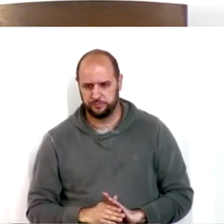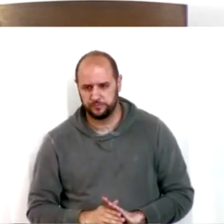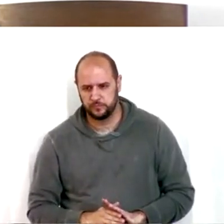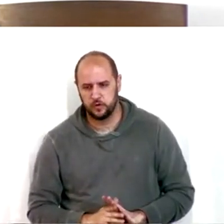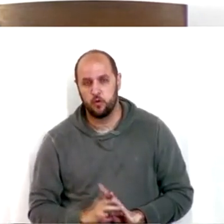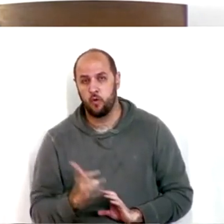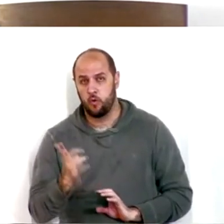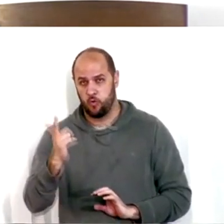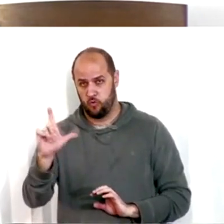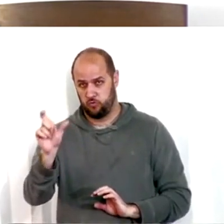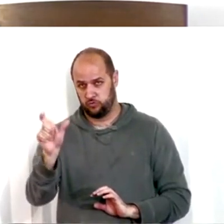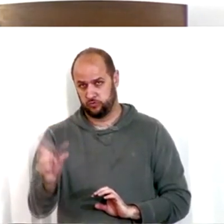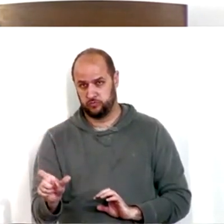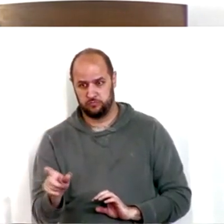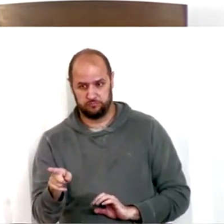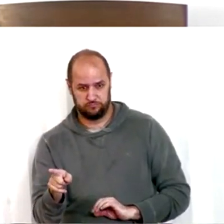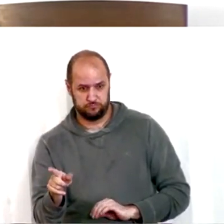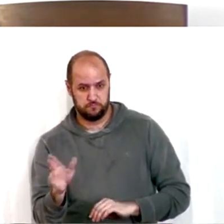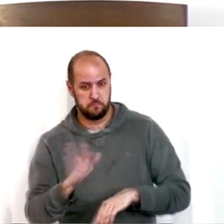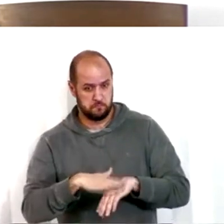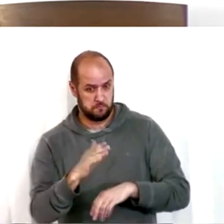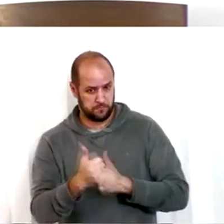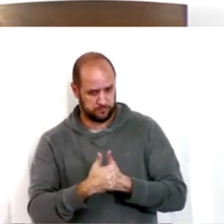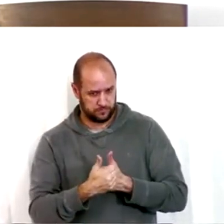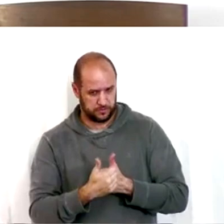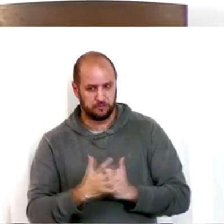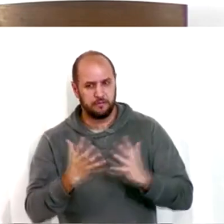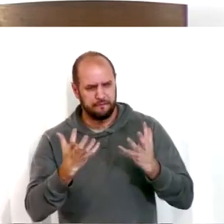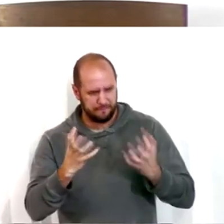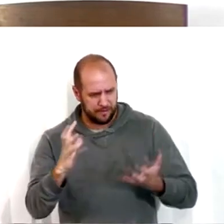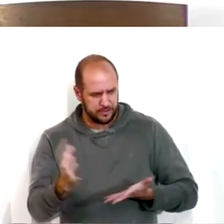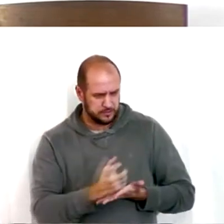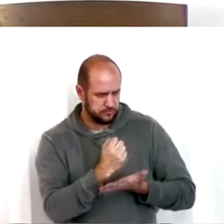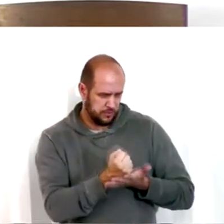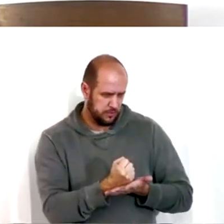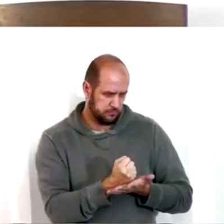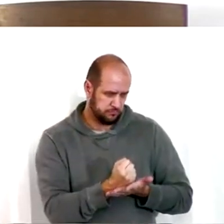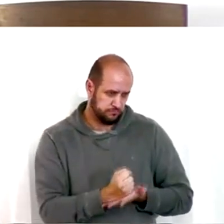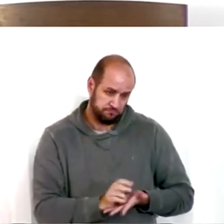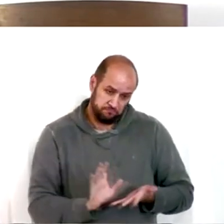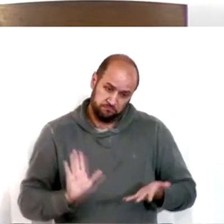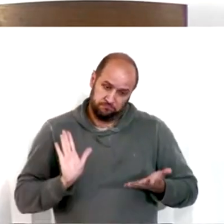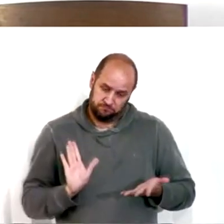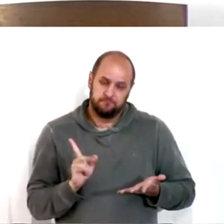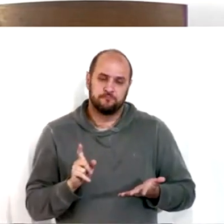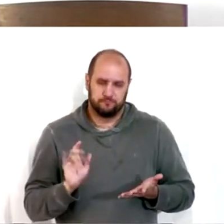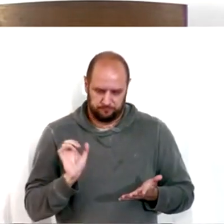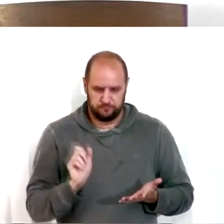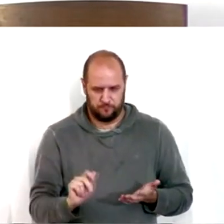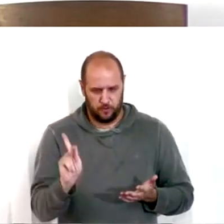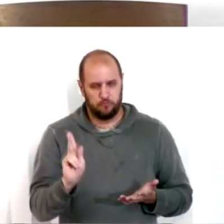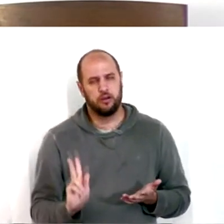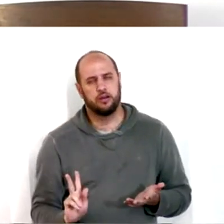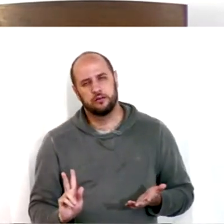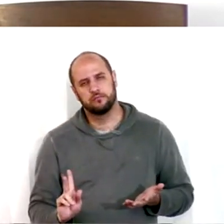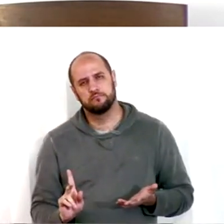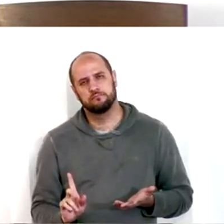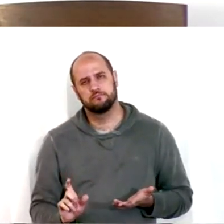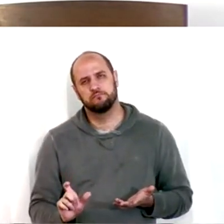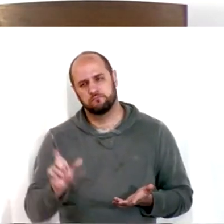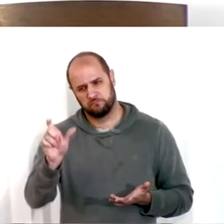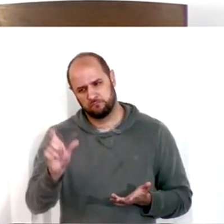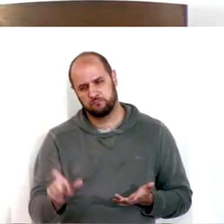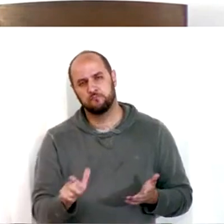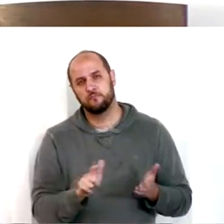mais chegado do que eu, quiser resgatar você, Ruth, então que a vez seja dele. Ele